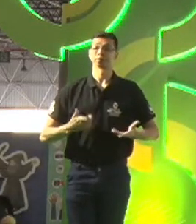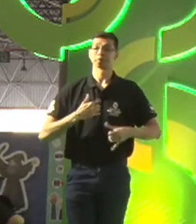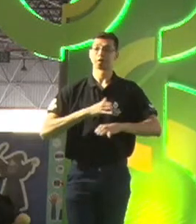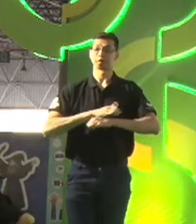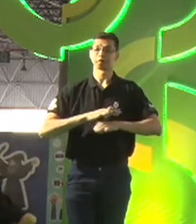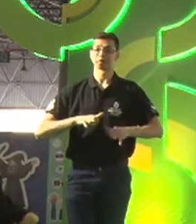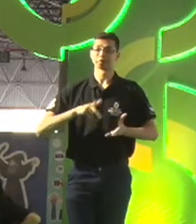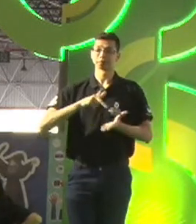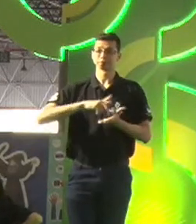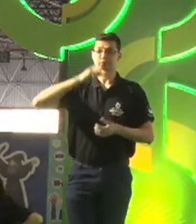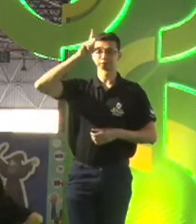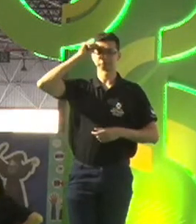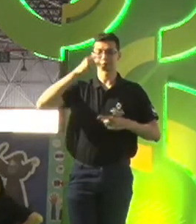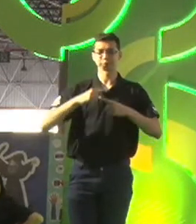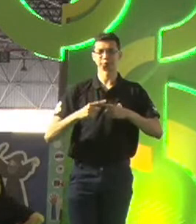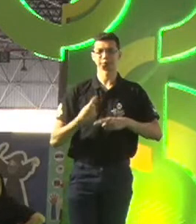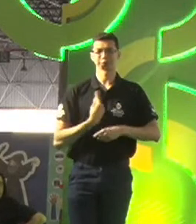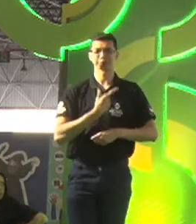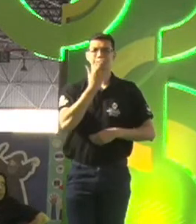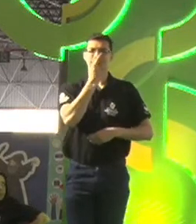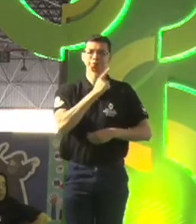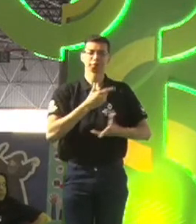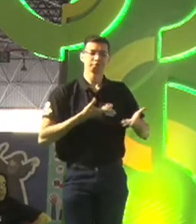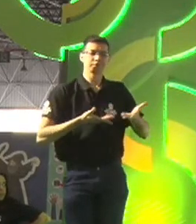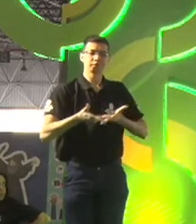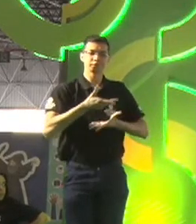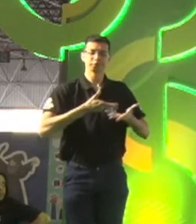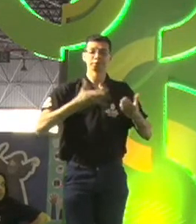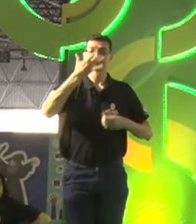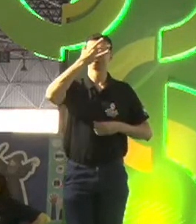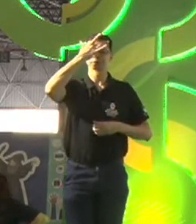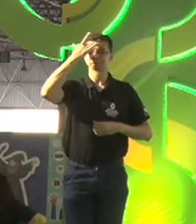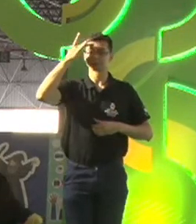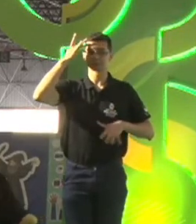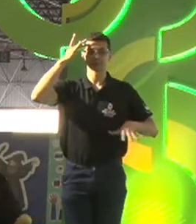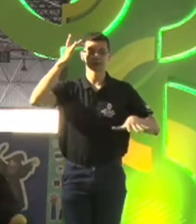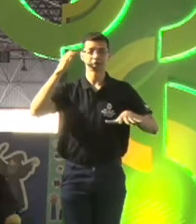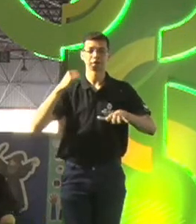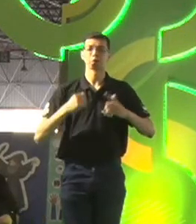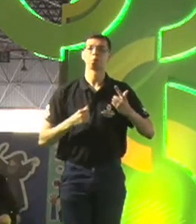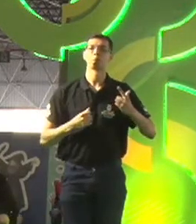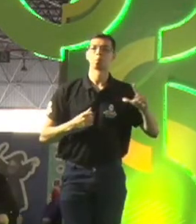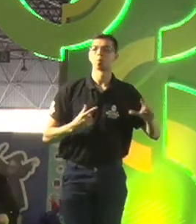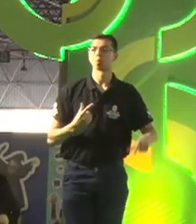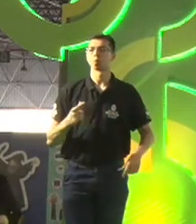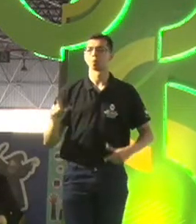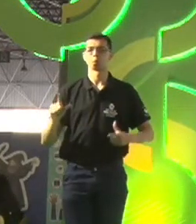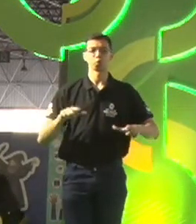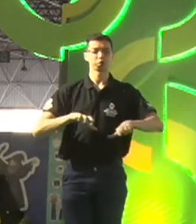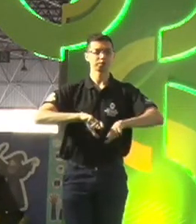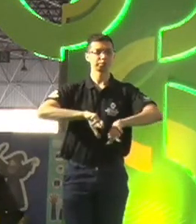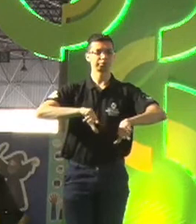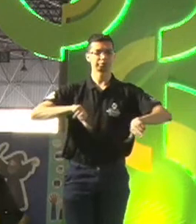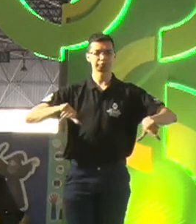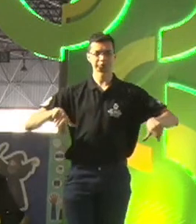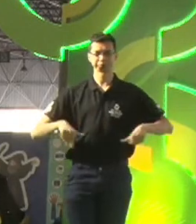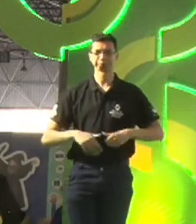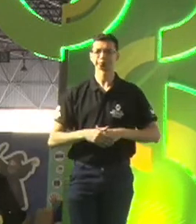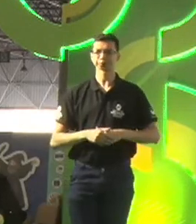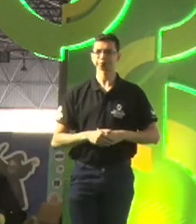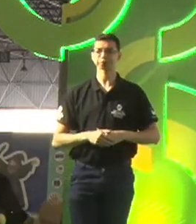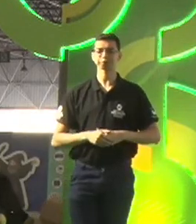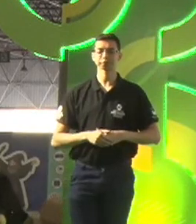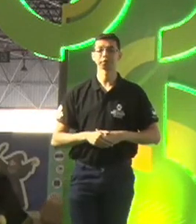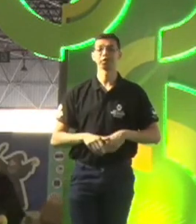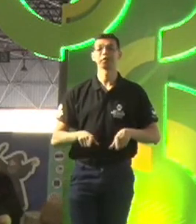interação que a gente teve com essa com as outras com as pessoas de outras áreas e um ponto interessante do ais